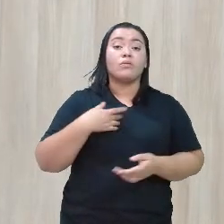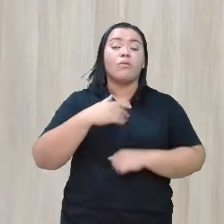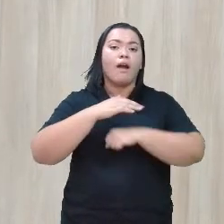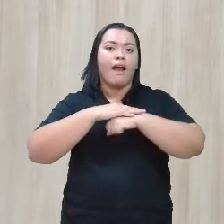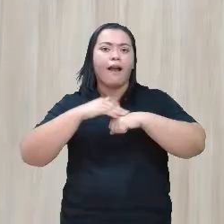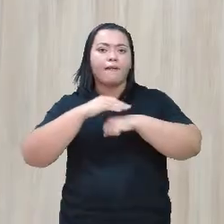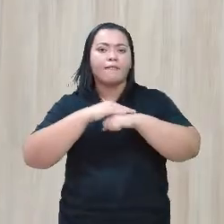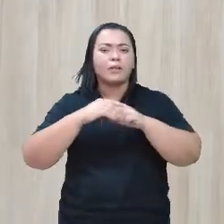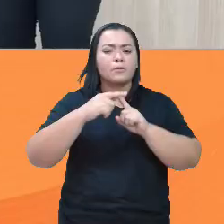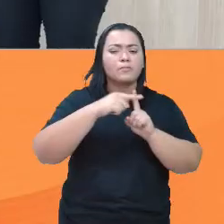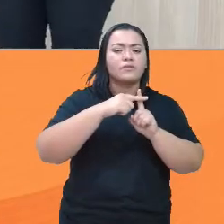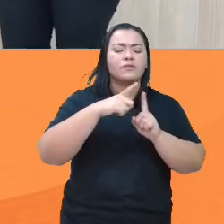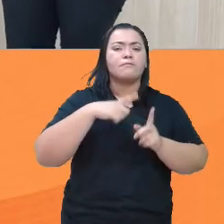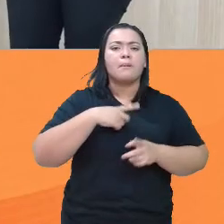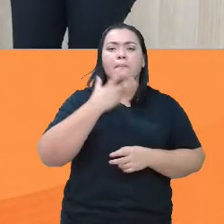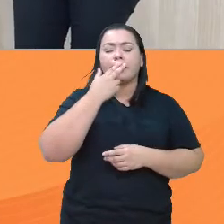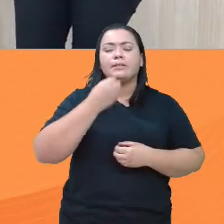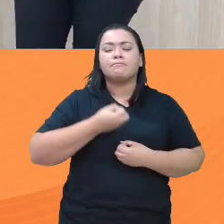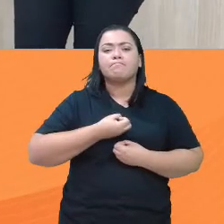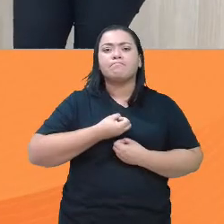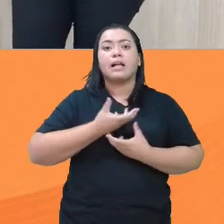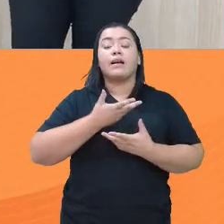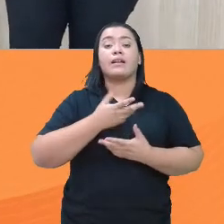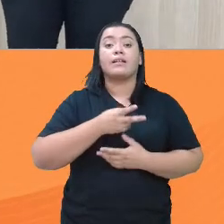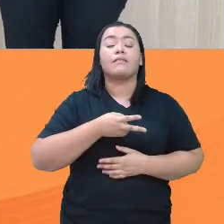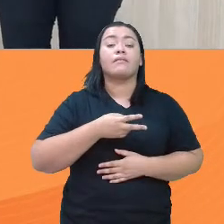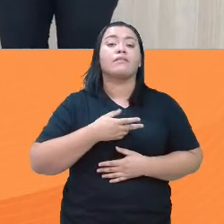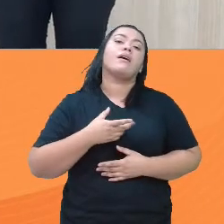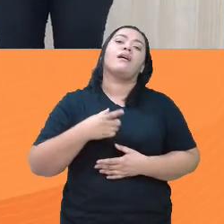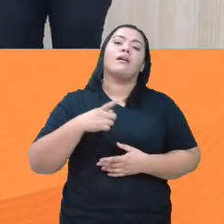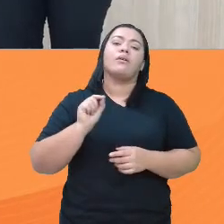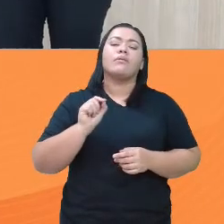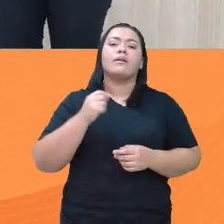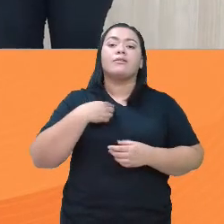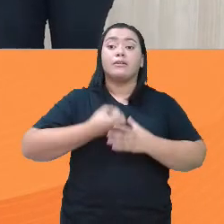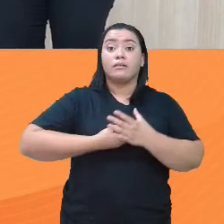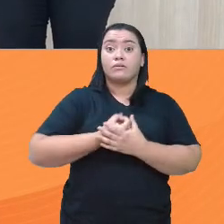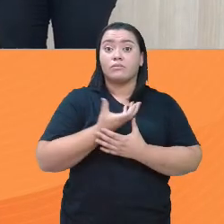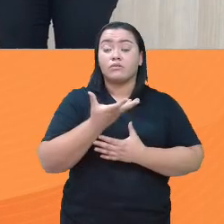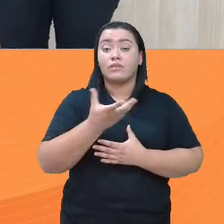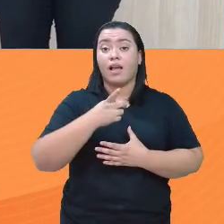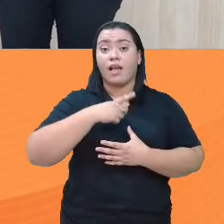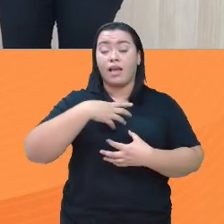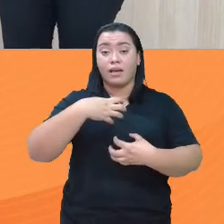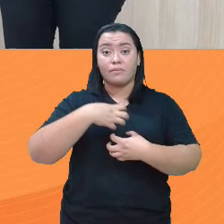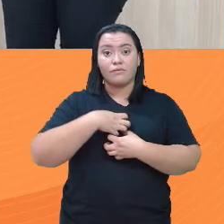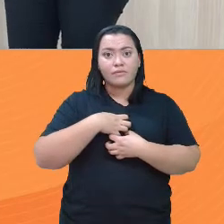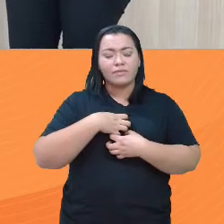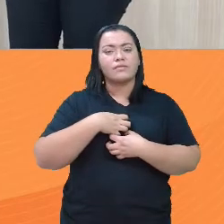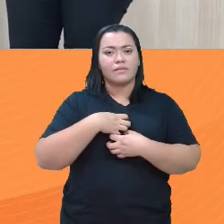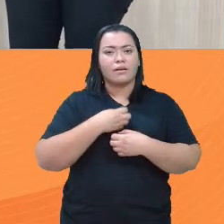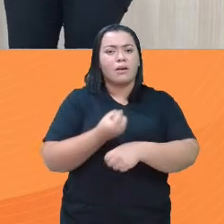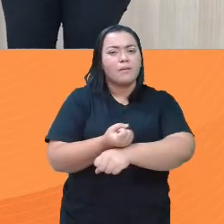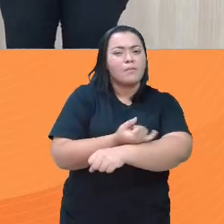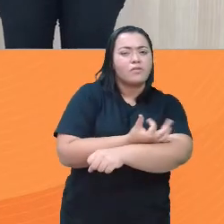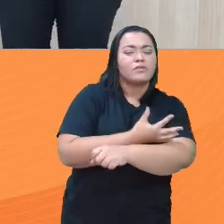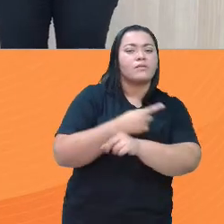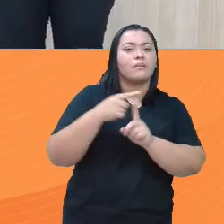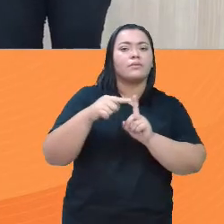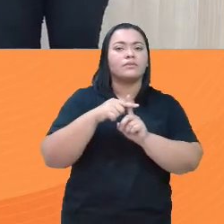despertam desejo. E aí quando a gente fala de externar a partir de emoções positivas, a gente está pensando